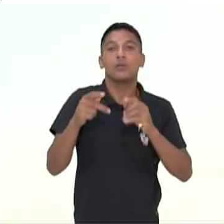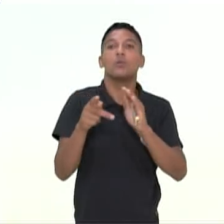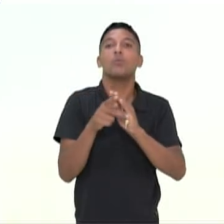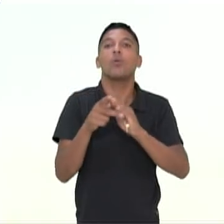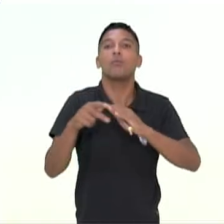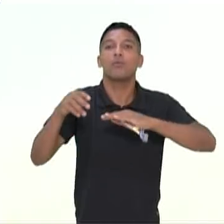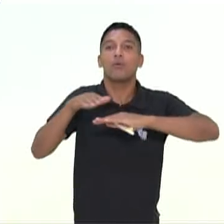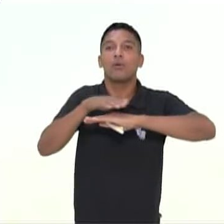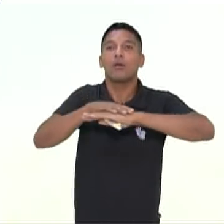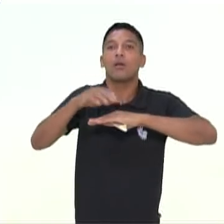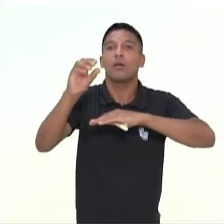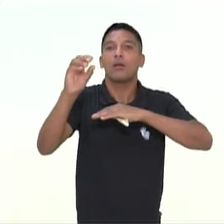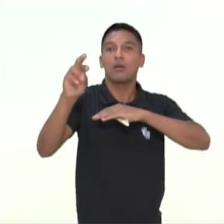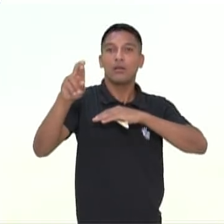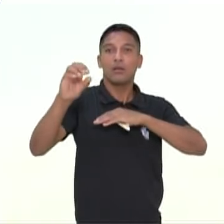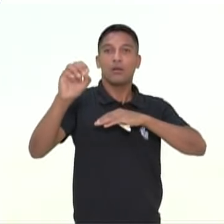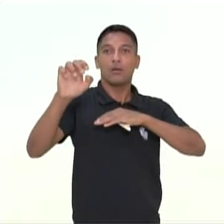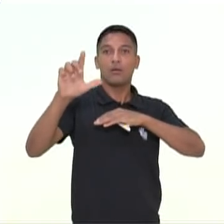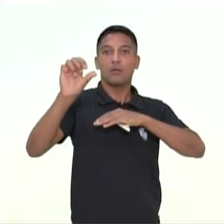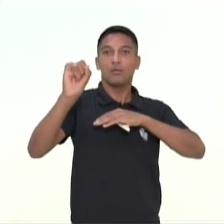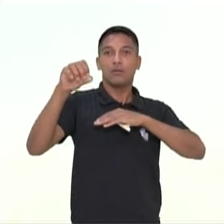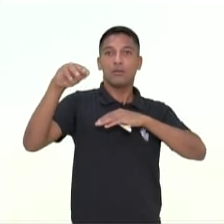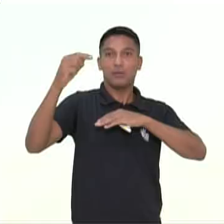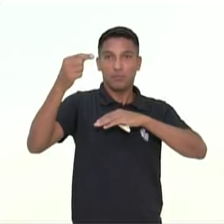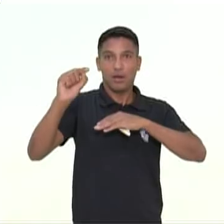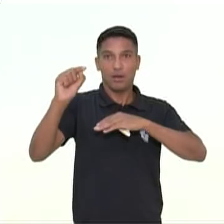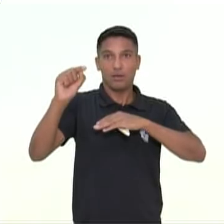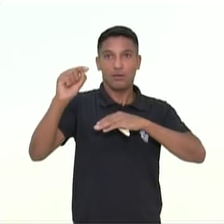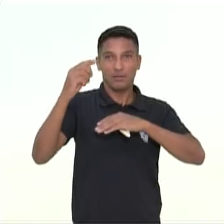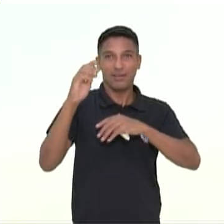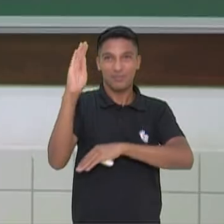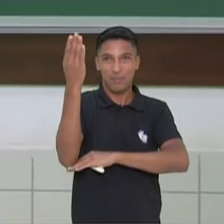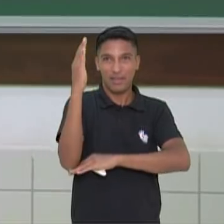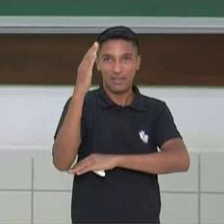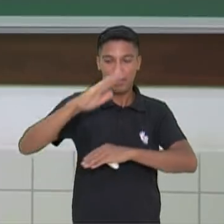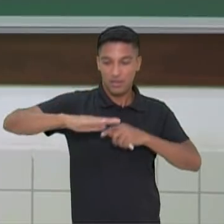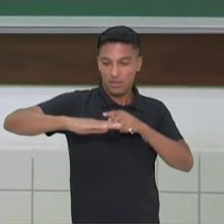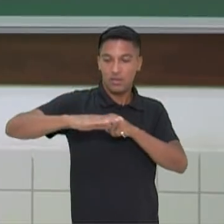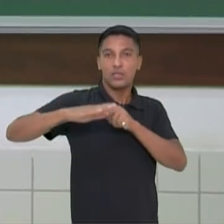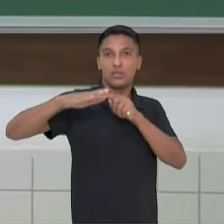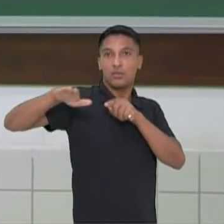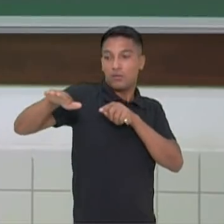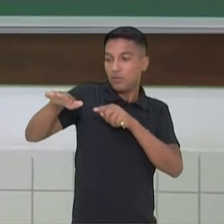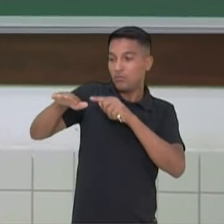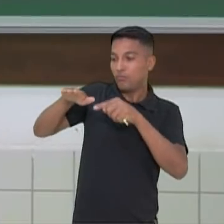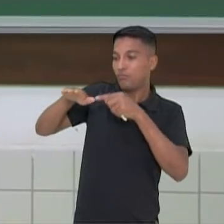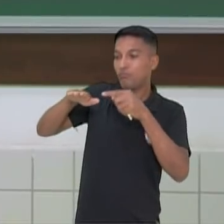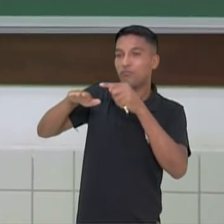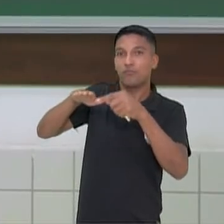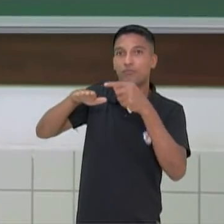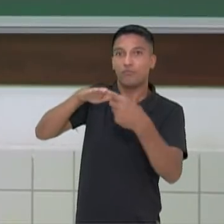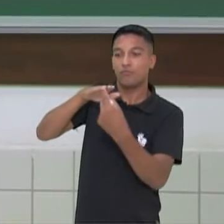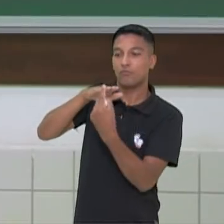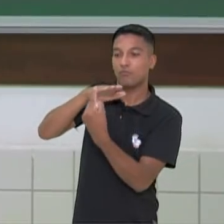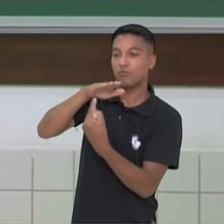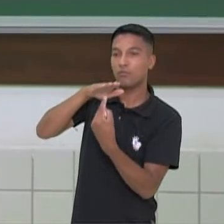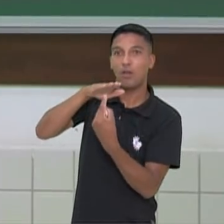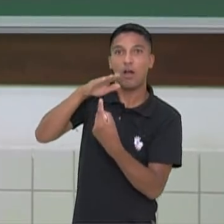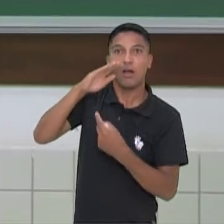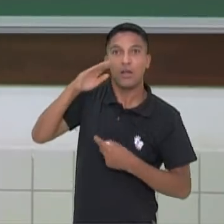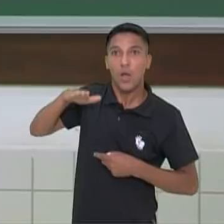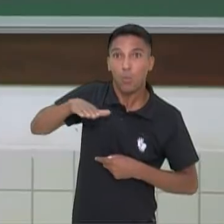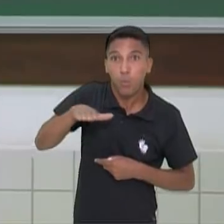rolimã, né? Mas a diferença é que usava rodinhas de patins. Então eles prendiam nessa prancha ou num